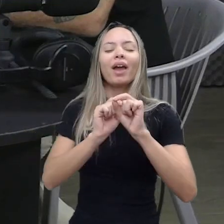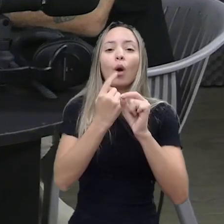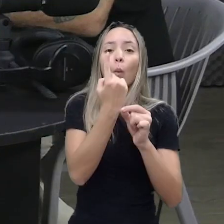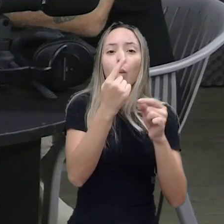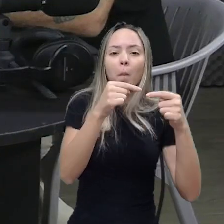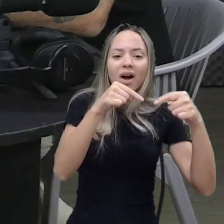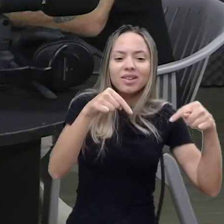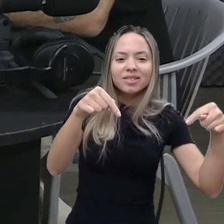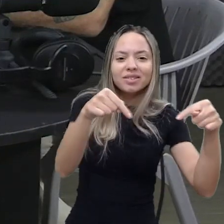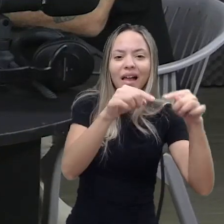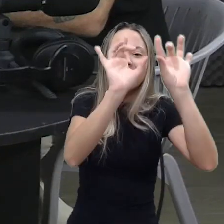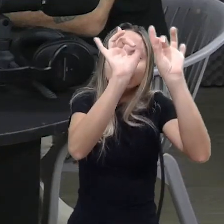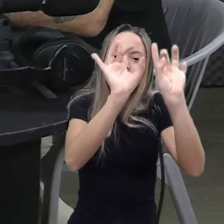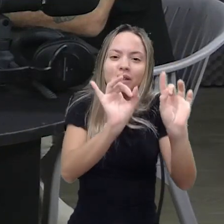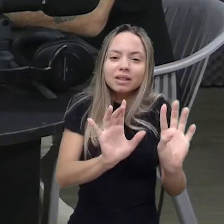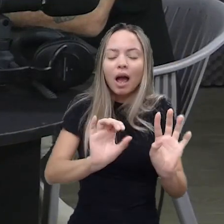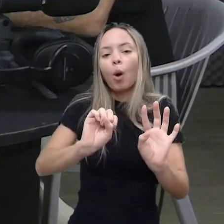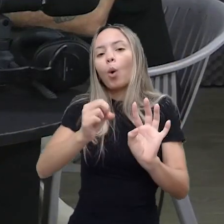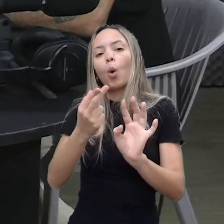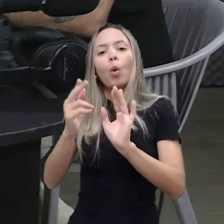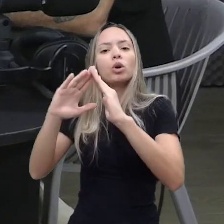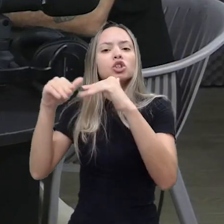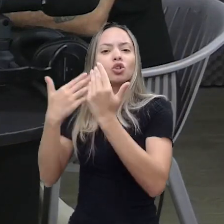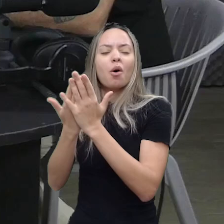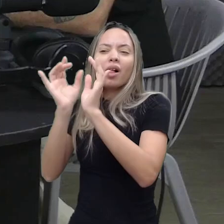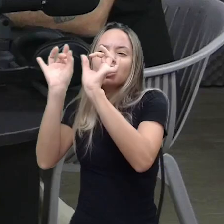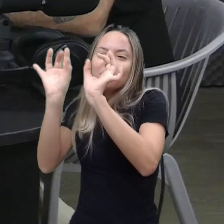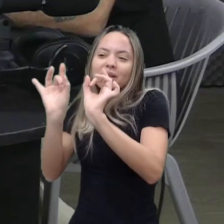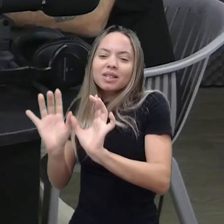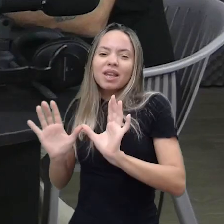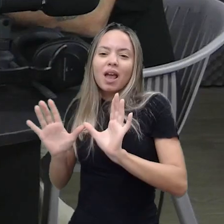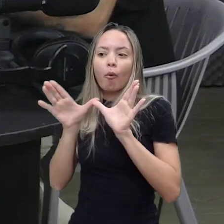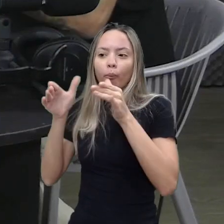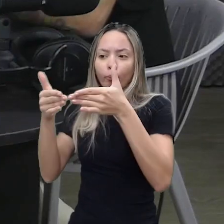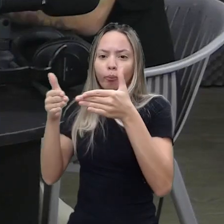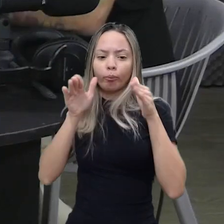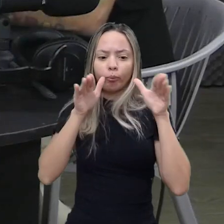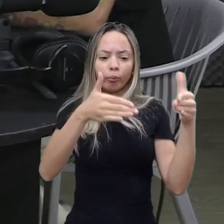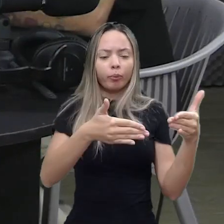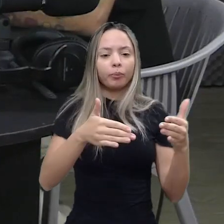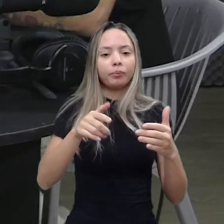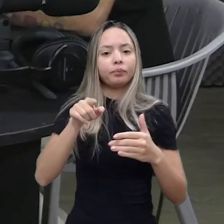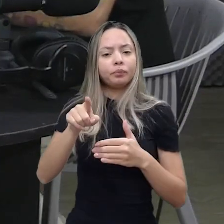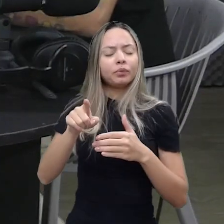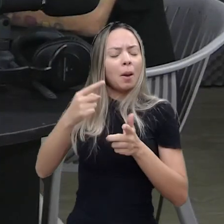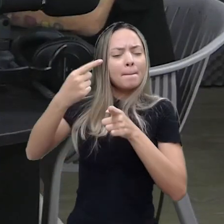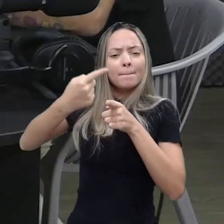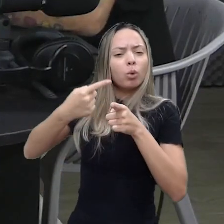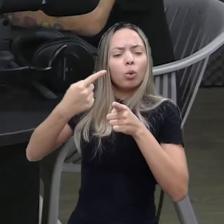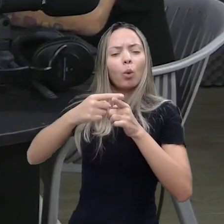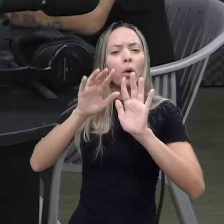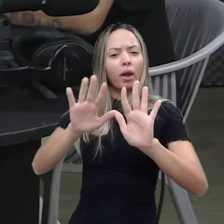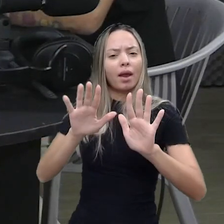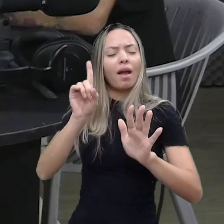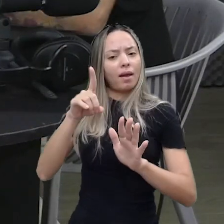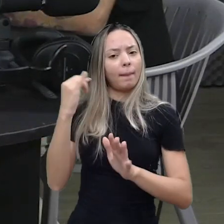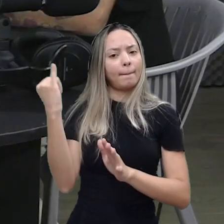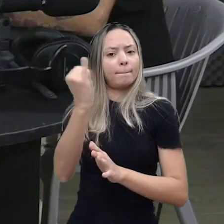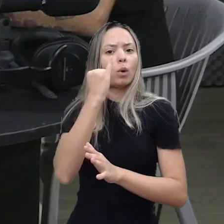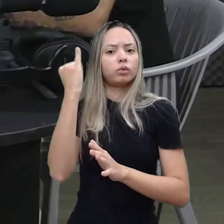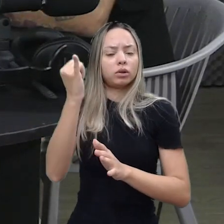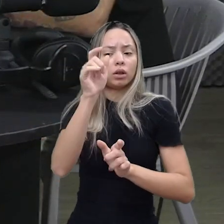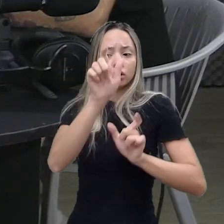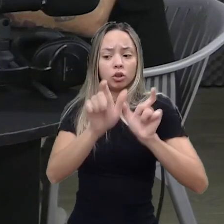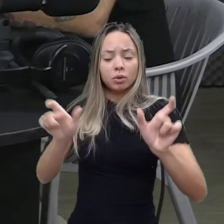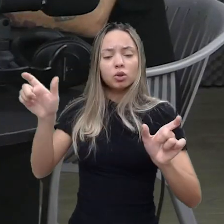e nem escolas especiais, tá? Então, Explica pra gente por quê, Cláudia. É importante as Tá. pessoas saberem por que não existem